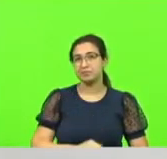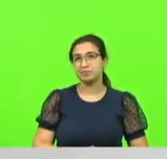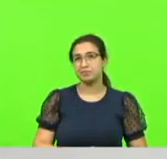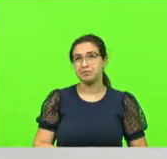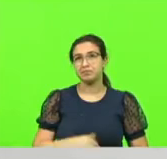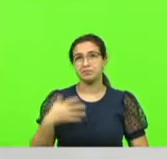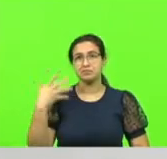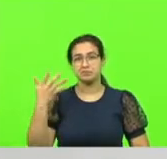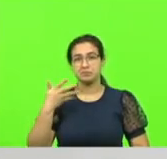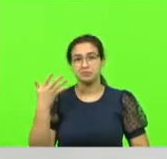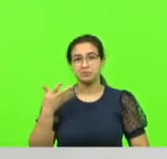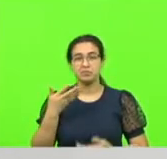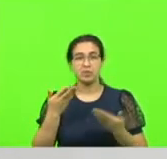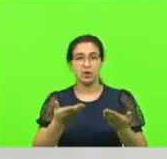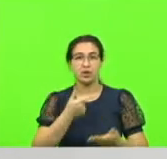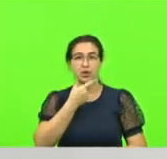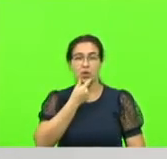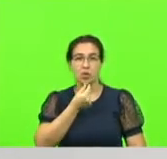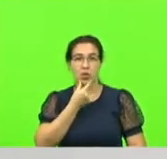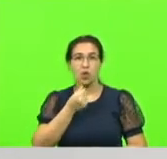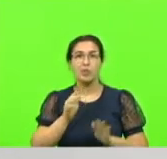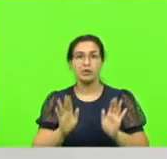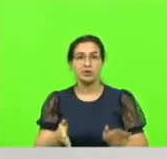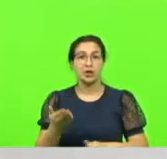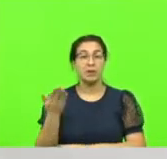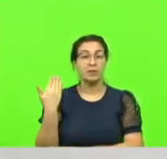falar de um cidadão que já foi meu herói.